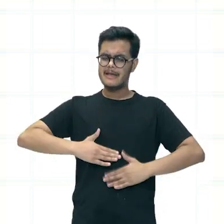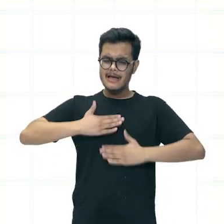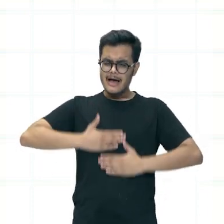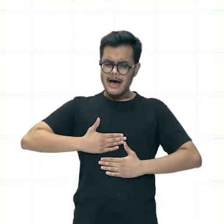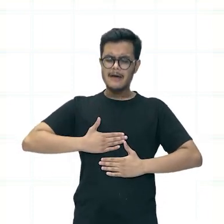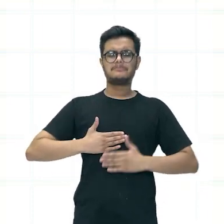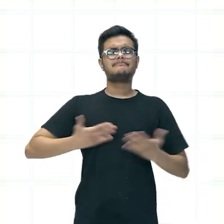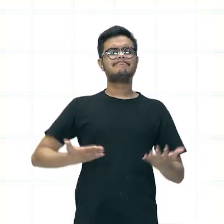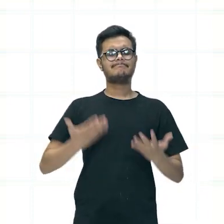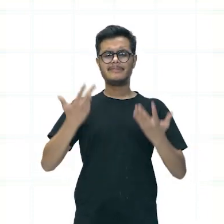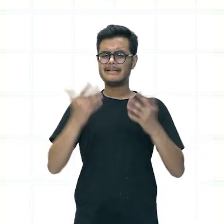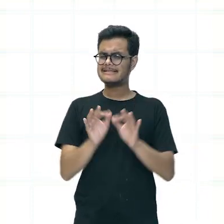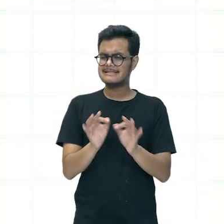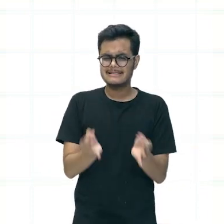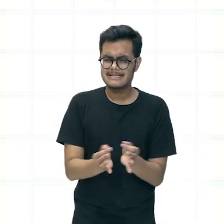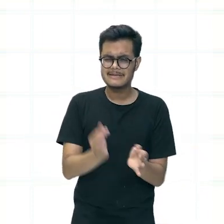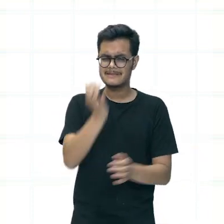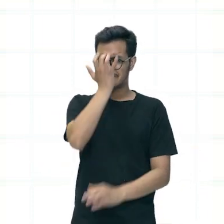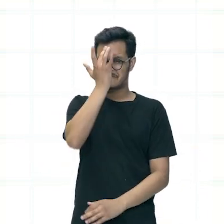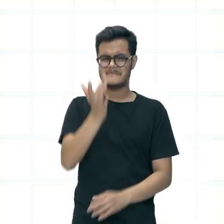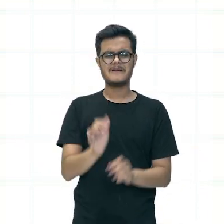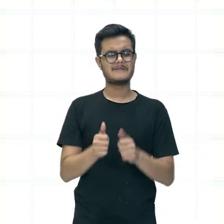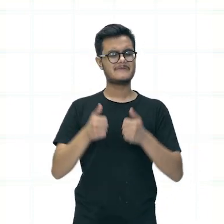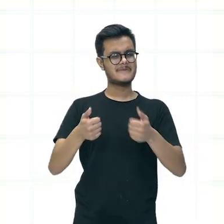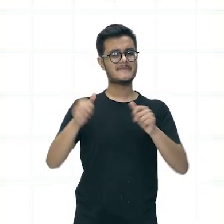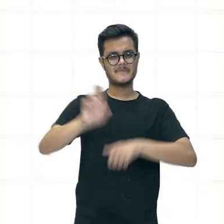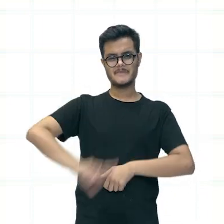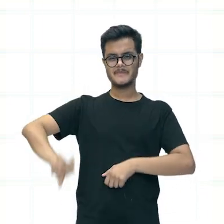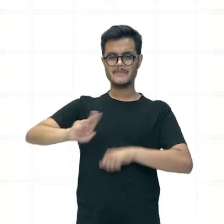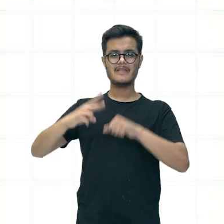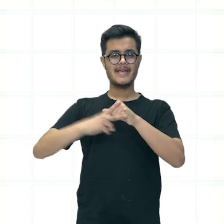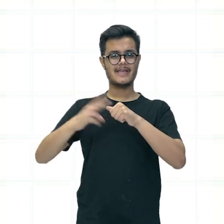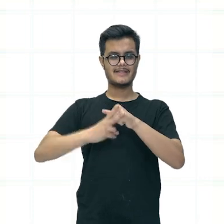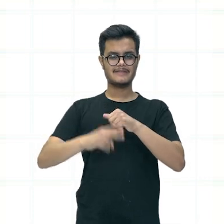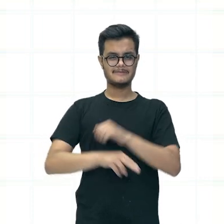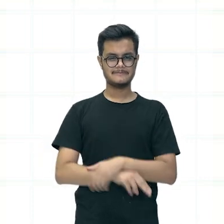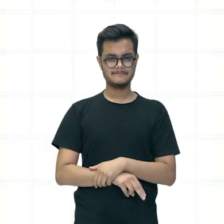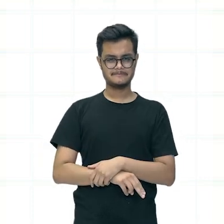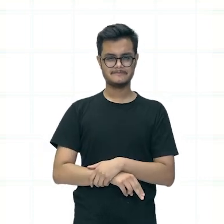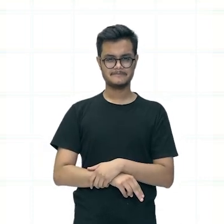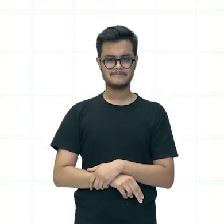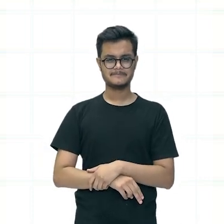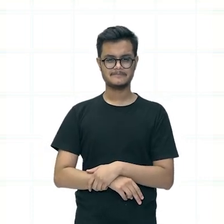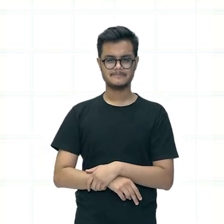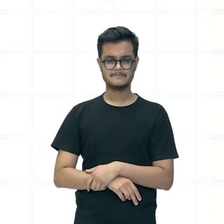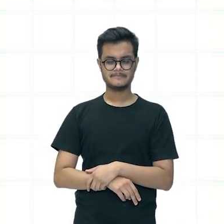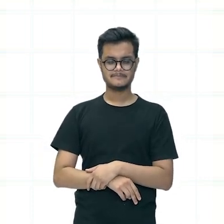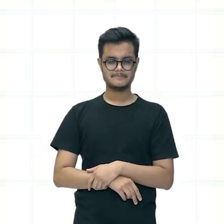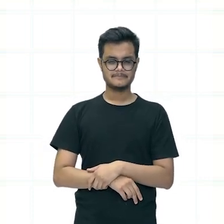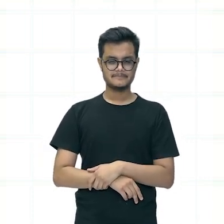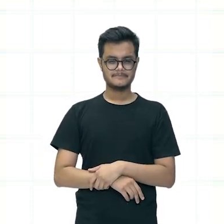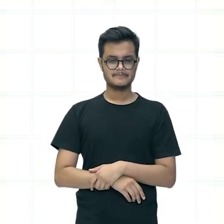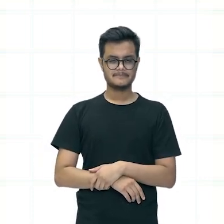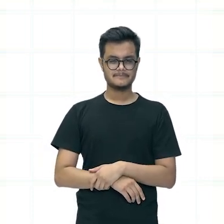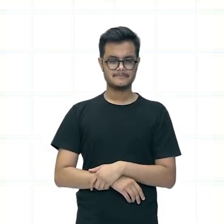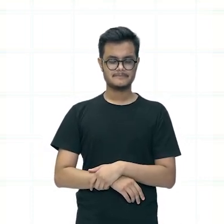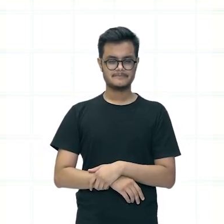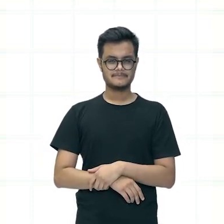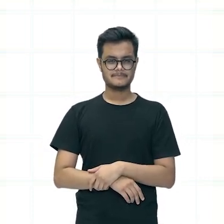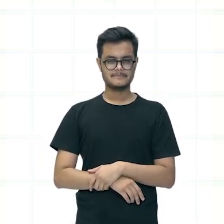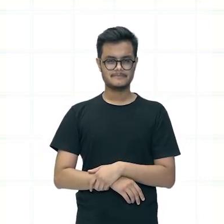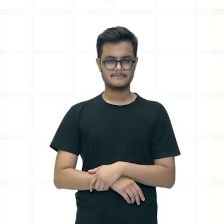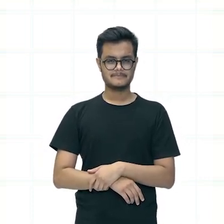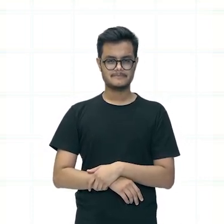é bem fácil de compreender aqui o uso dos verbos regulares no passado da língua inglesa. Vamos relembrar um